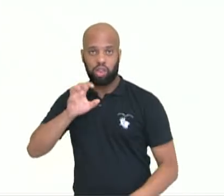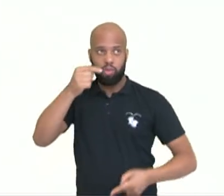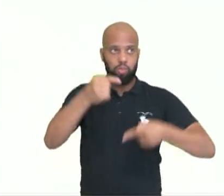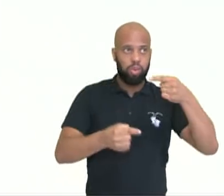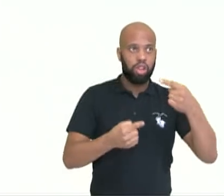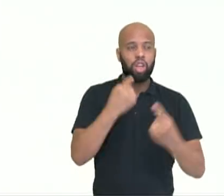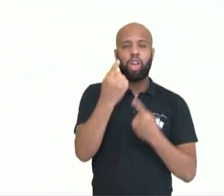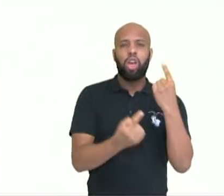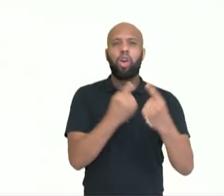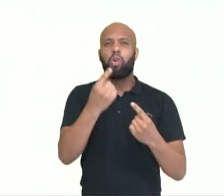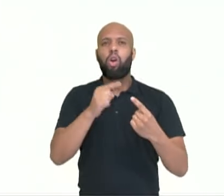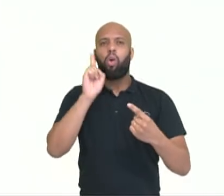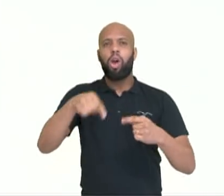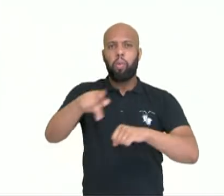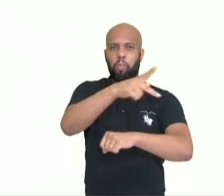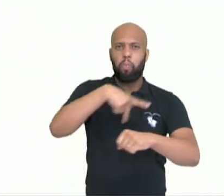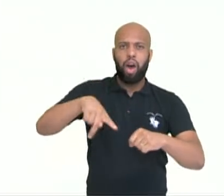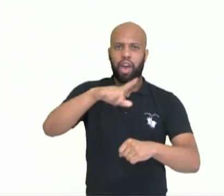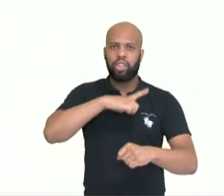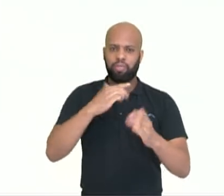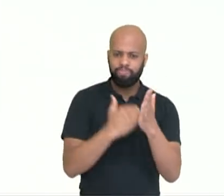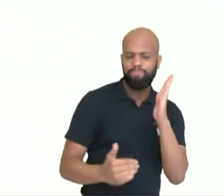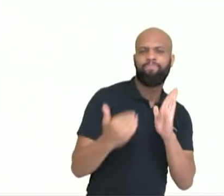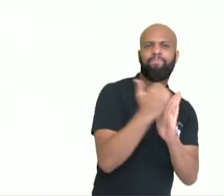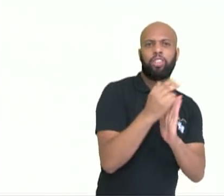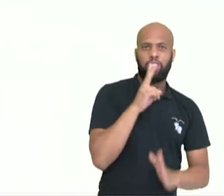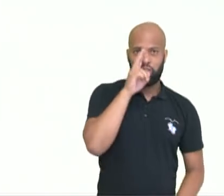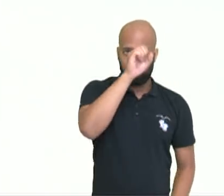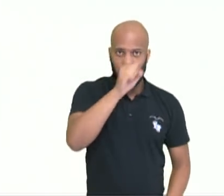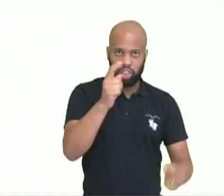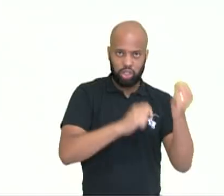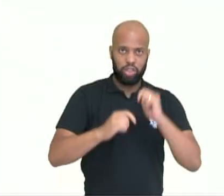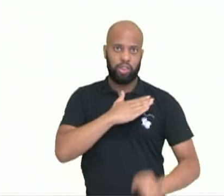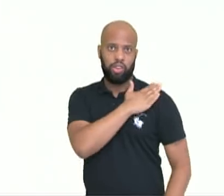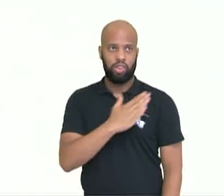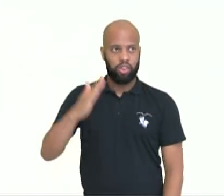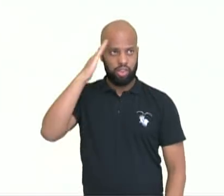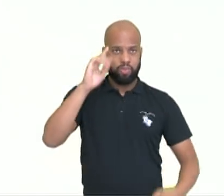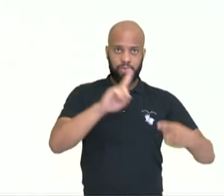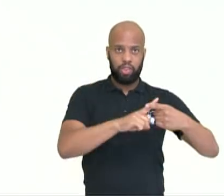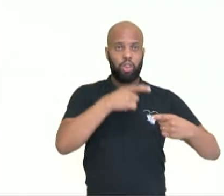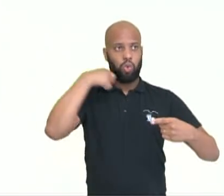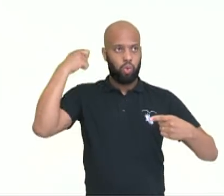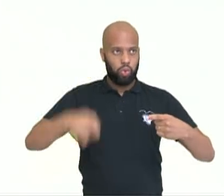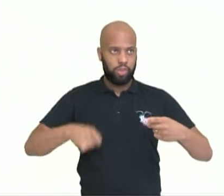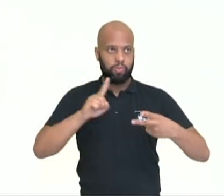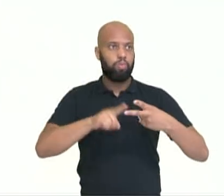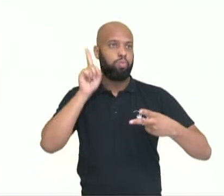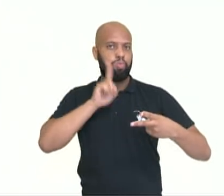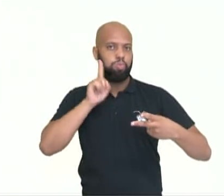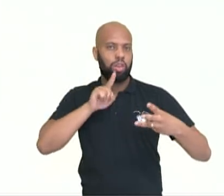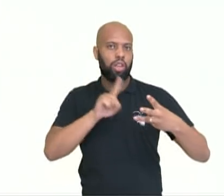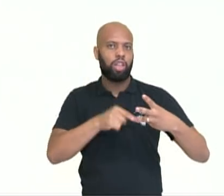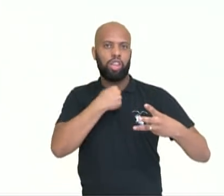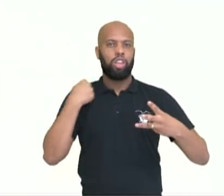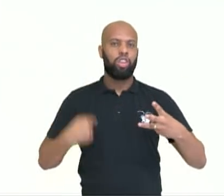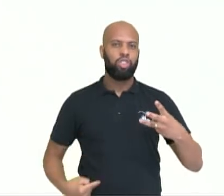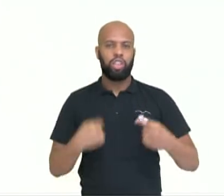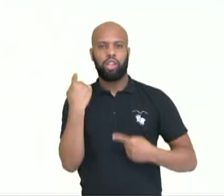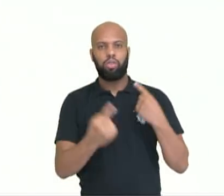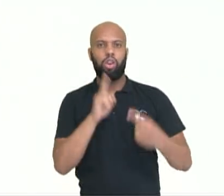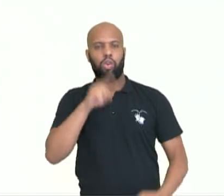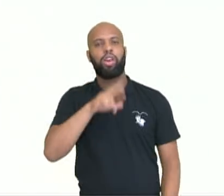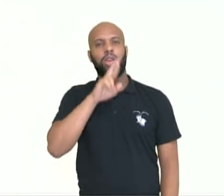qual país se destacou como grande potência econômica militar? Letra A, Rússia, letra B,